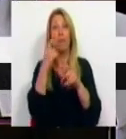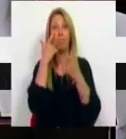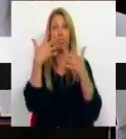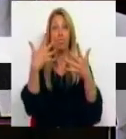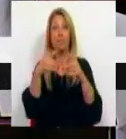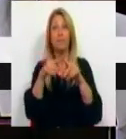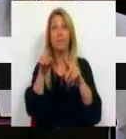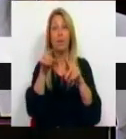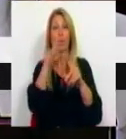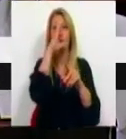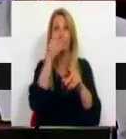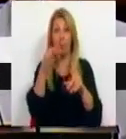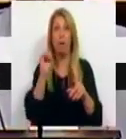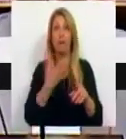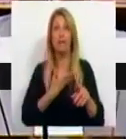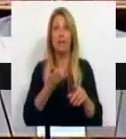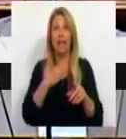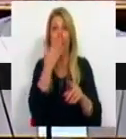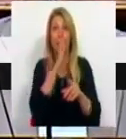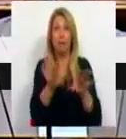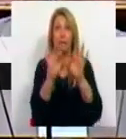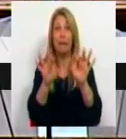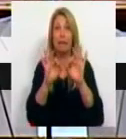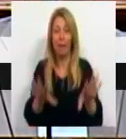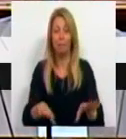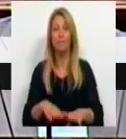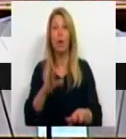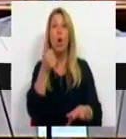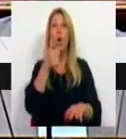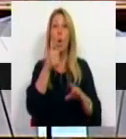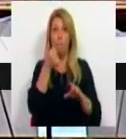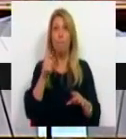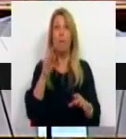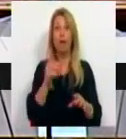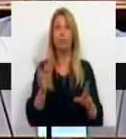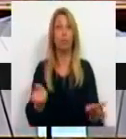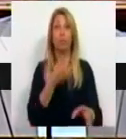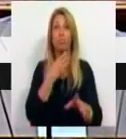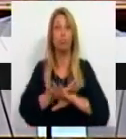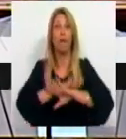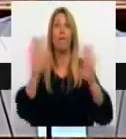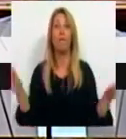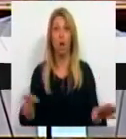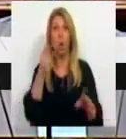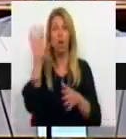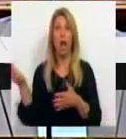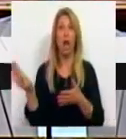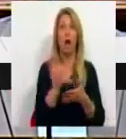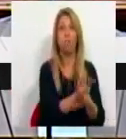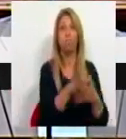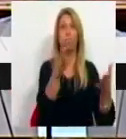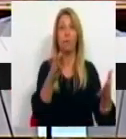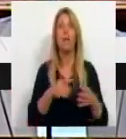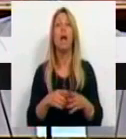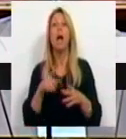e CDS. O BES faliu, o novo banco foi criado supostamente sem dinheiro dos contribuintes para ser vendido passado uns meses, passaram-se